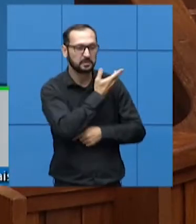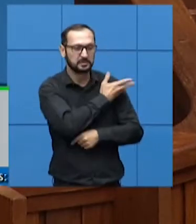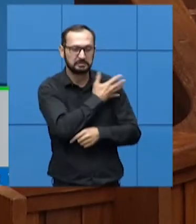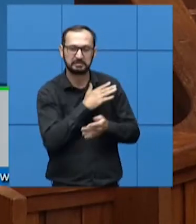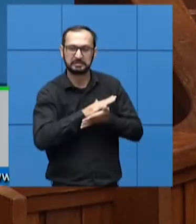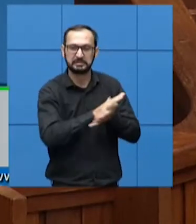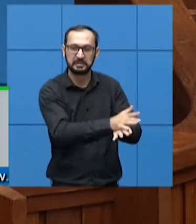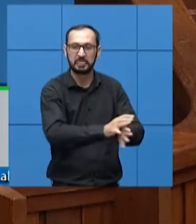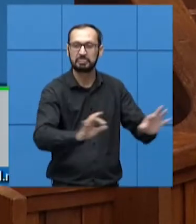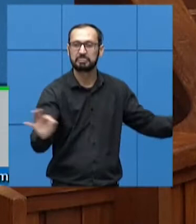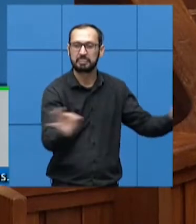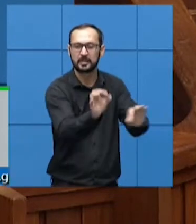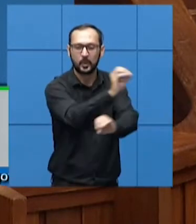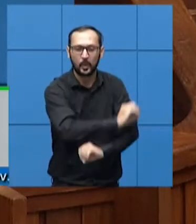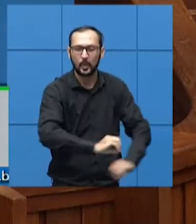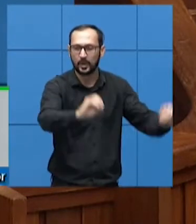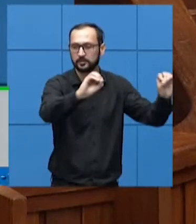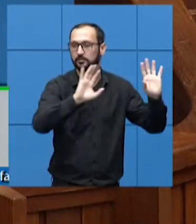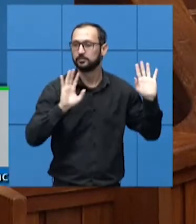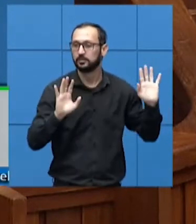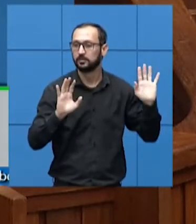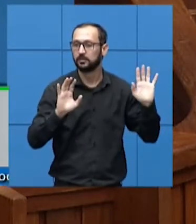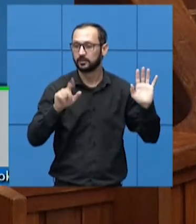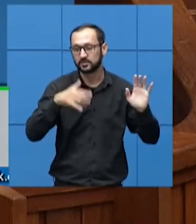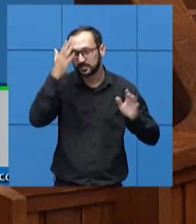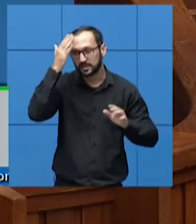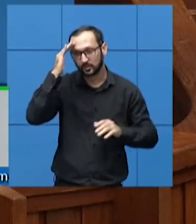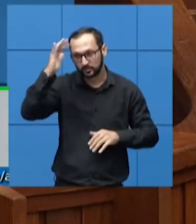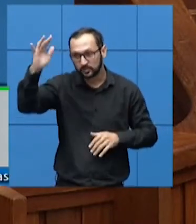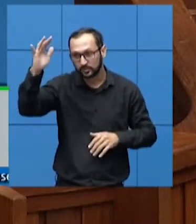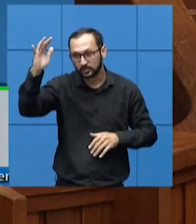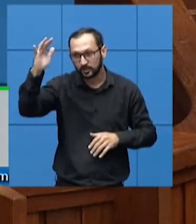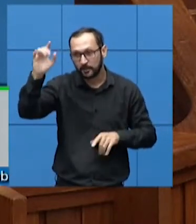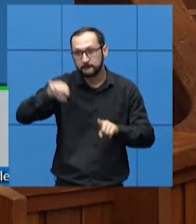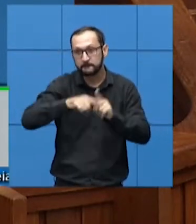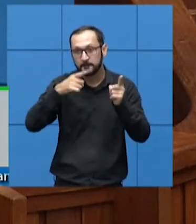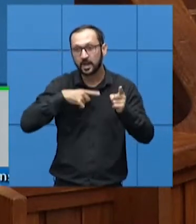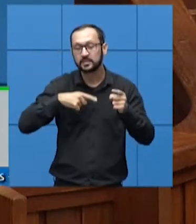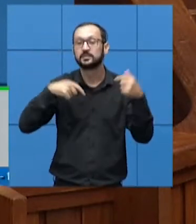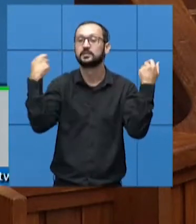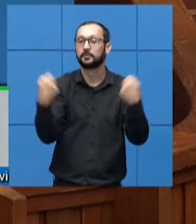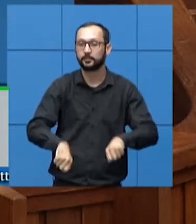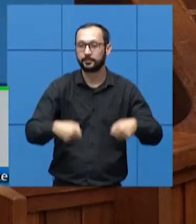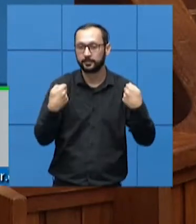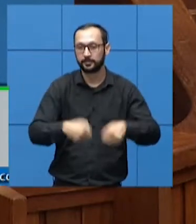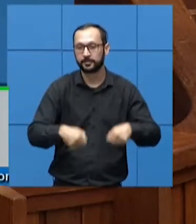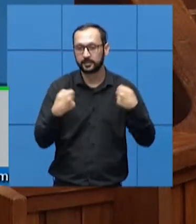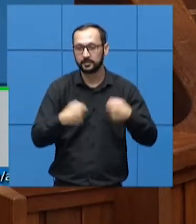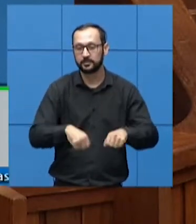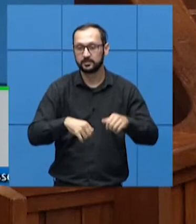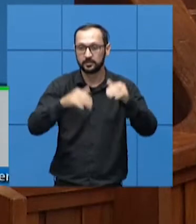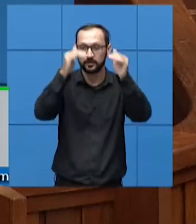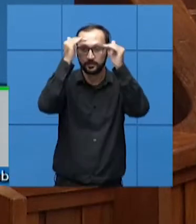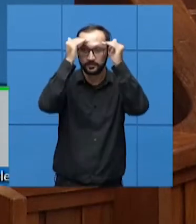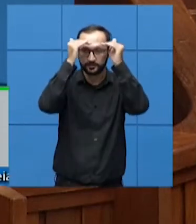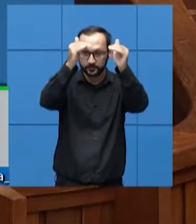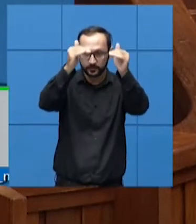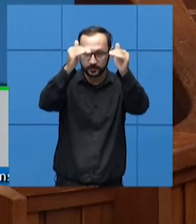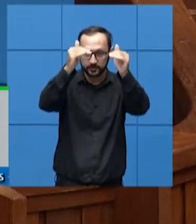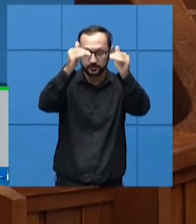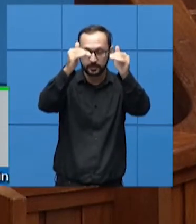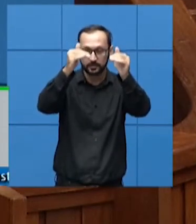estigmas e discriminação. É a grande utopia, mas realmente é a grande necessidade. Respeito,